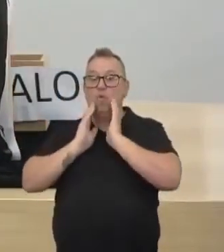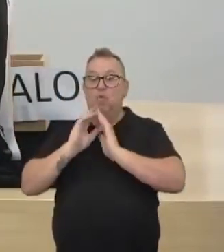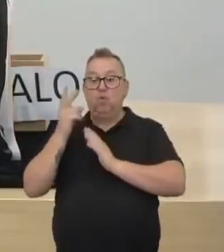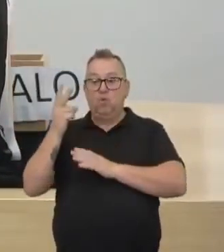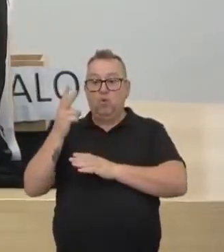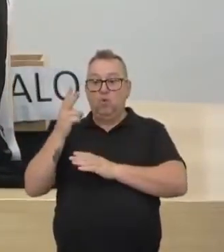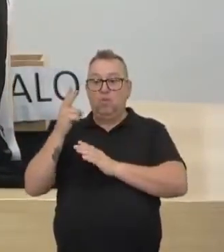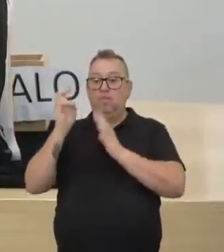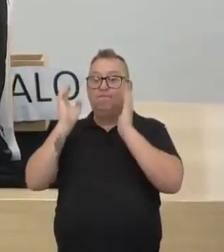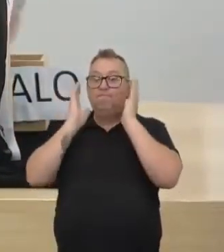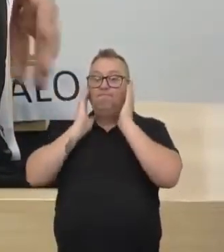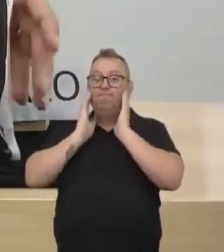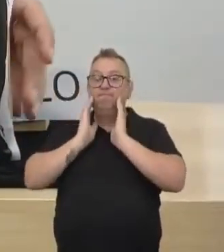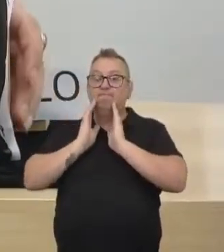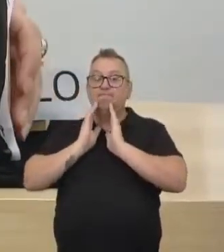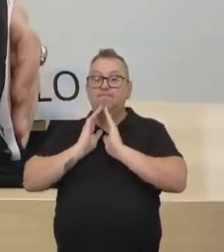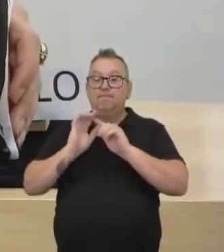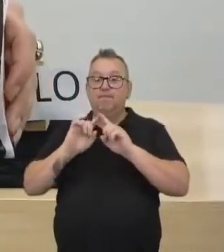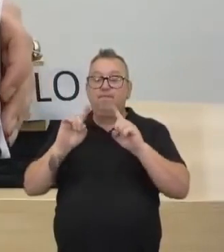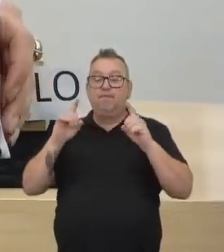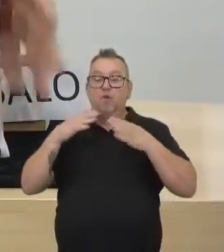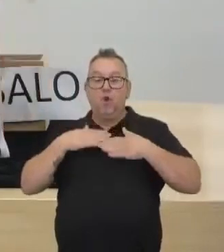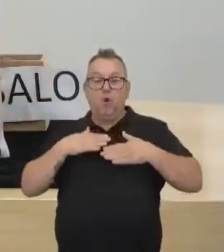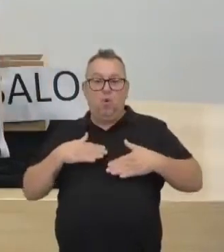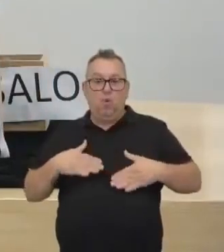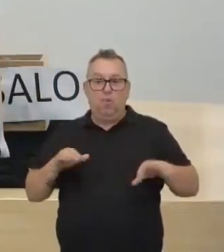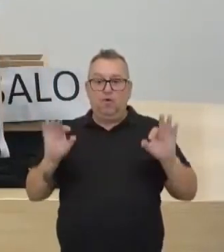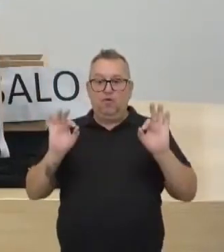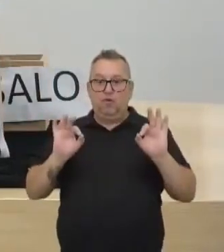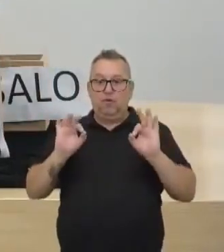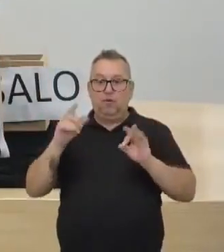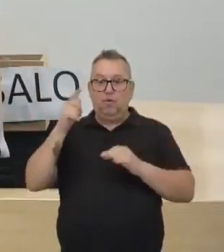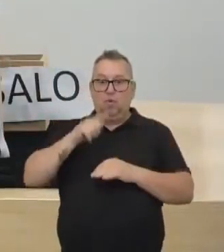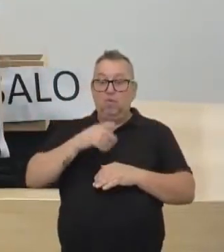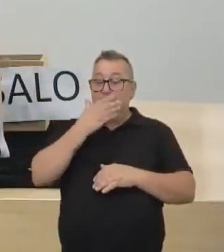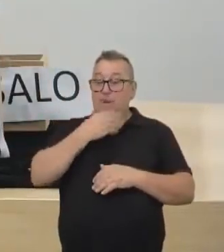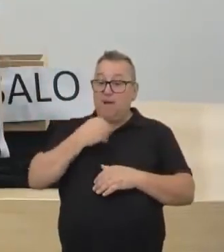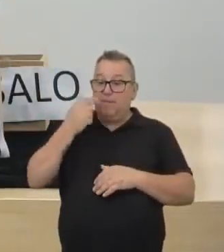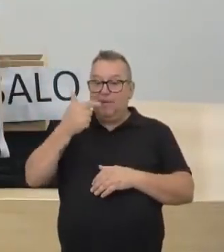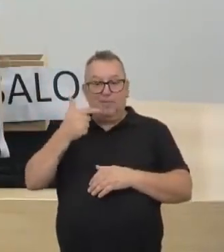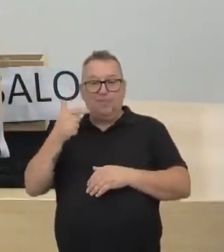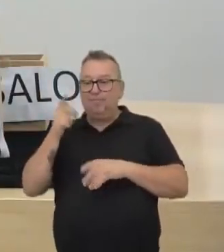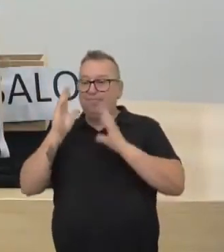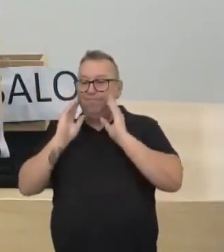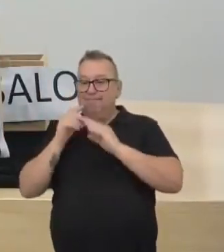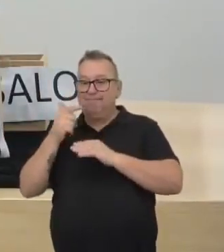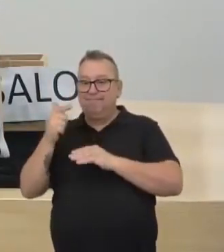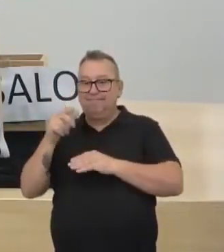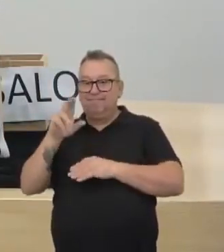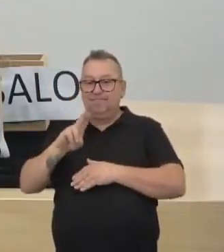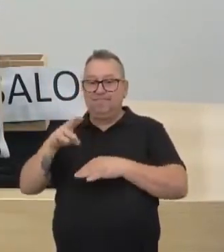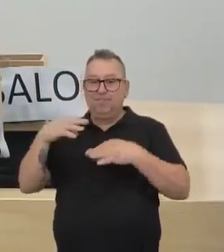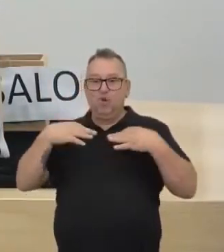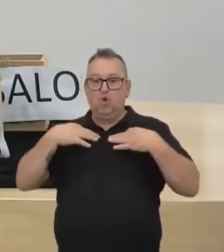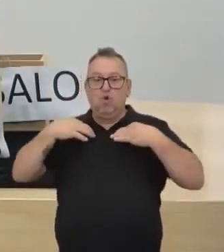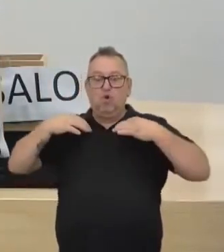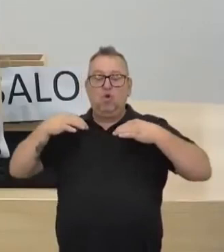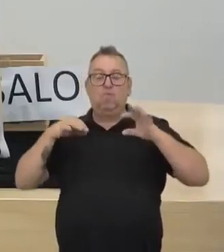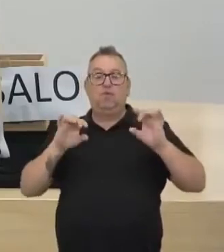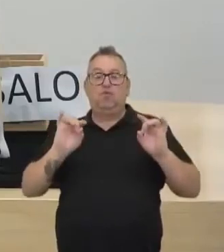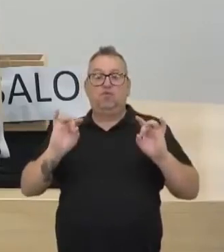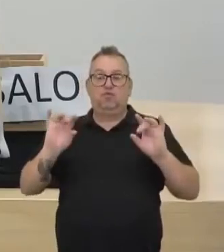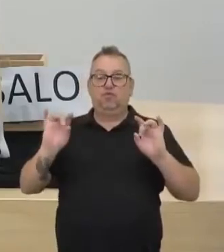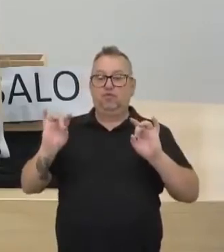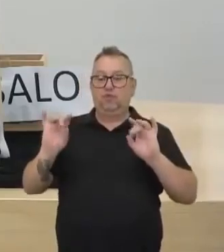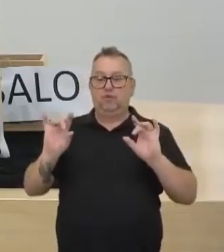tá bom? Eles são homens grisalhos com barbas, assim, um com barba, o outro não. E eles estão vestidos com roupas de cavalheiros, percebe-se